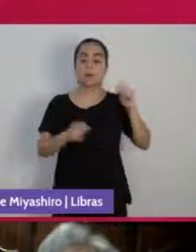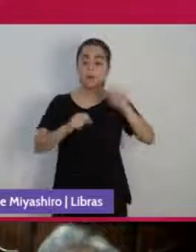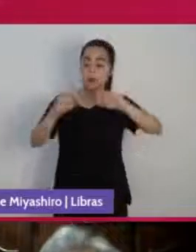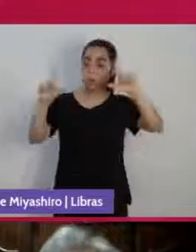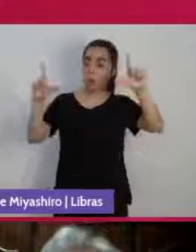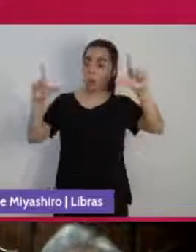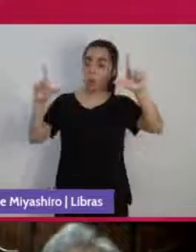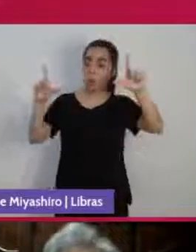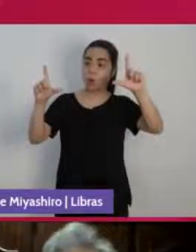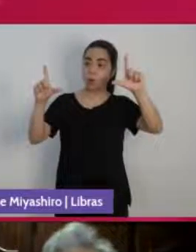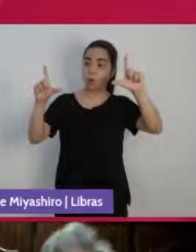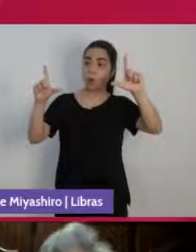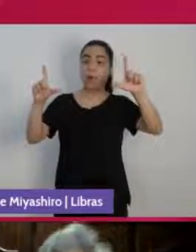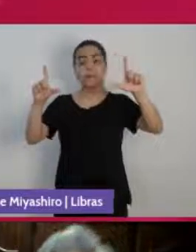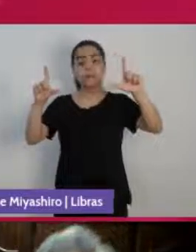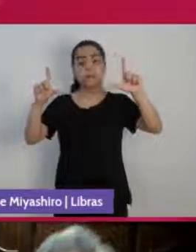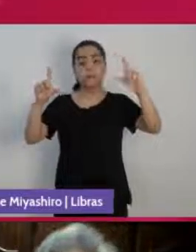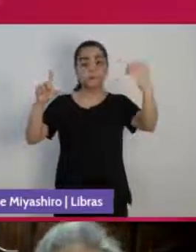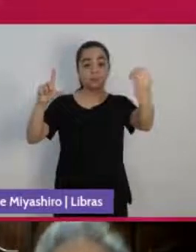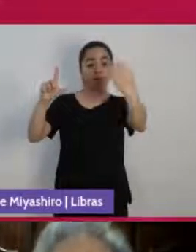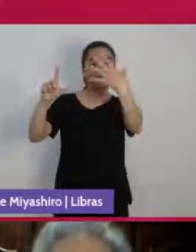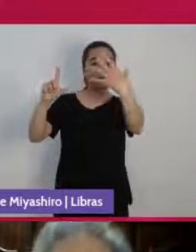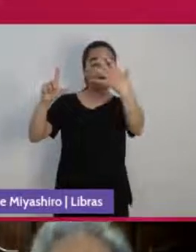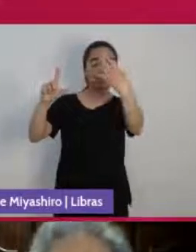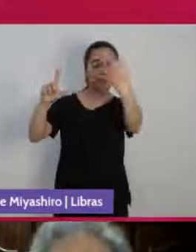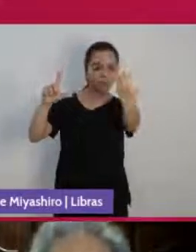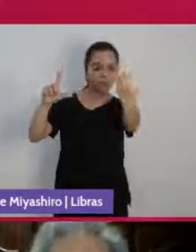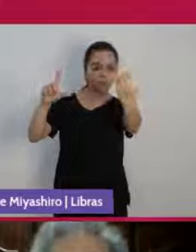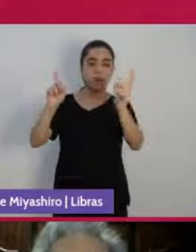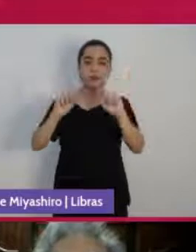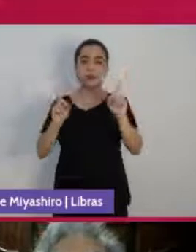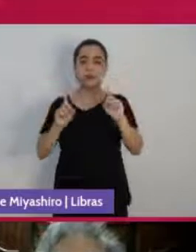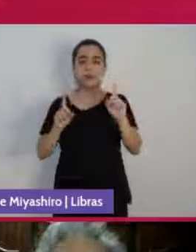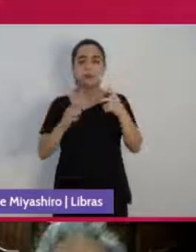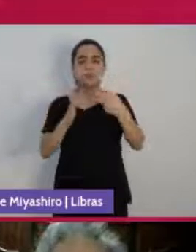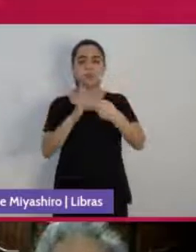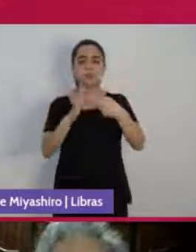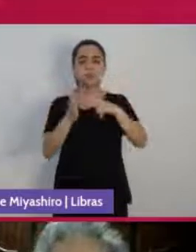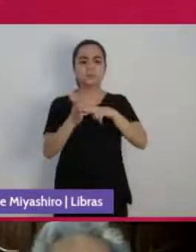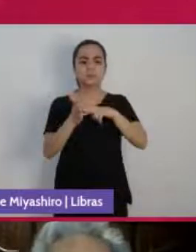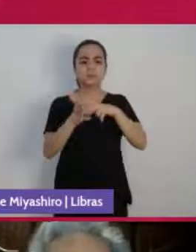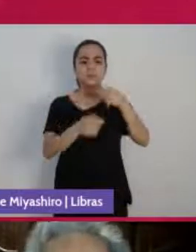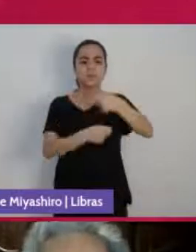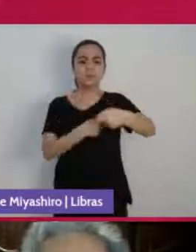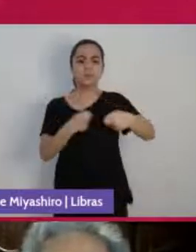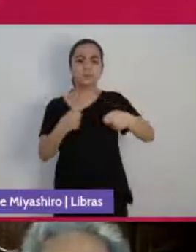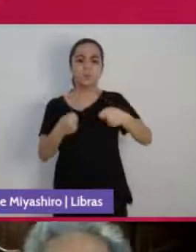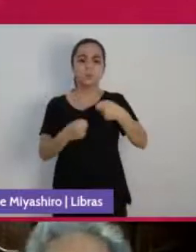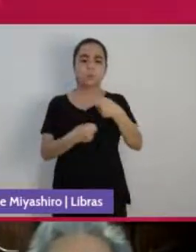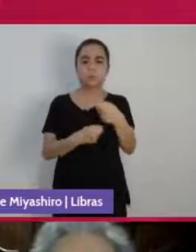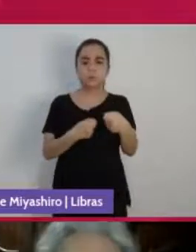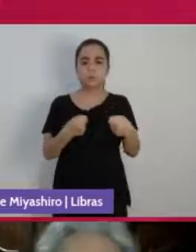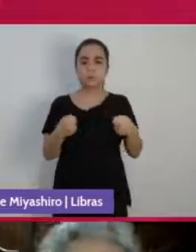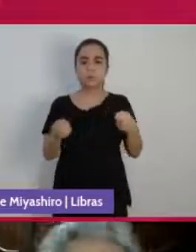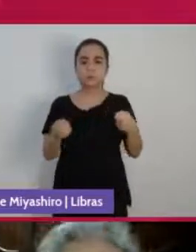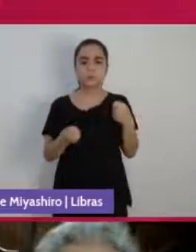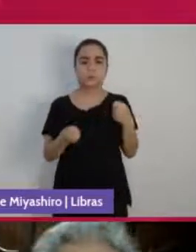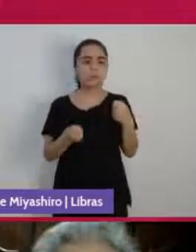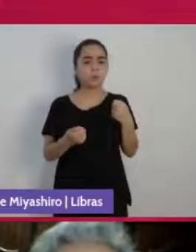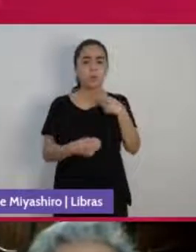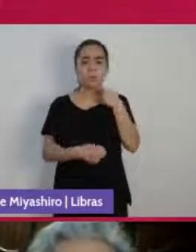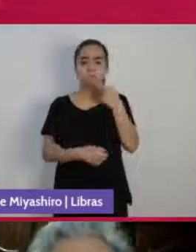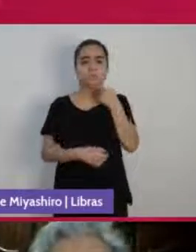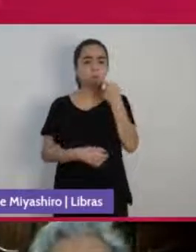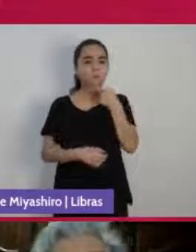eu clareio, escureço. Gente, isso significa que o controle automático de exposição não está